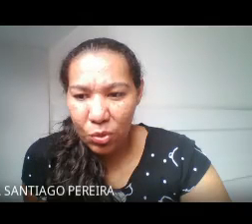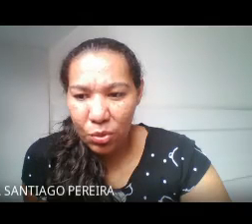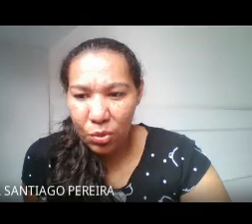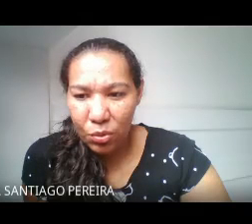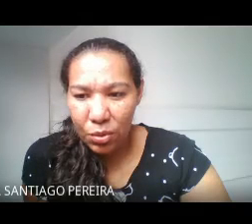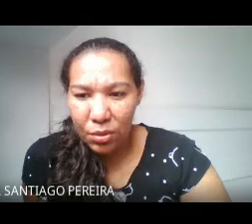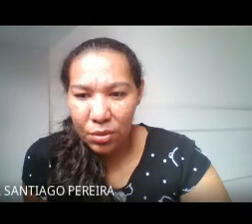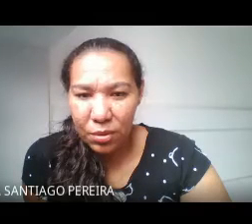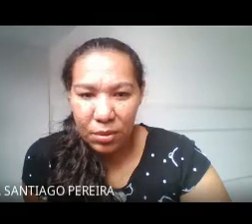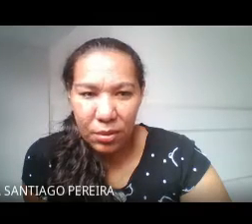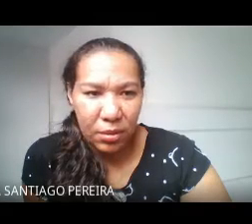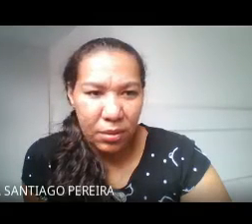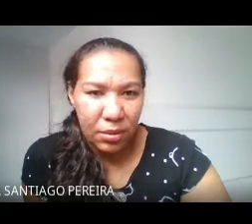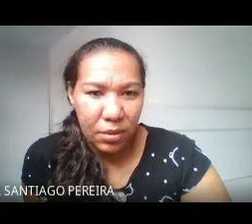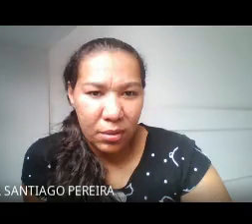Oxe, oxe, oxe, oxe.